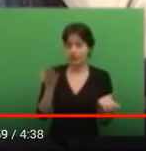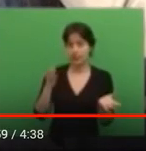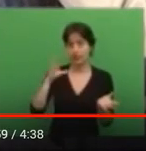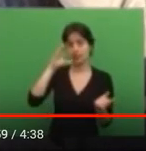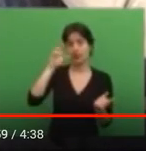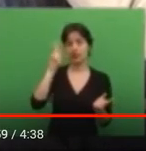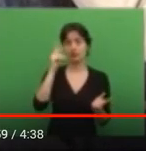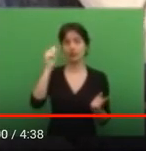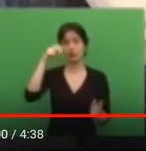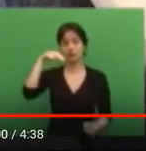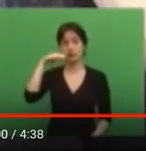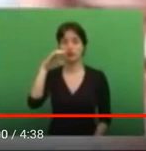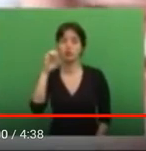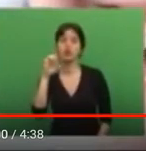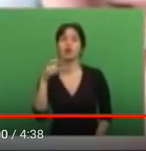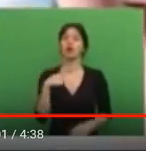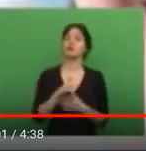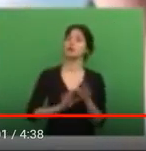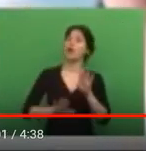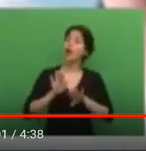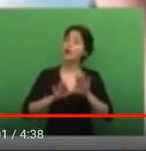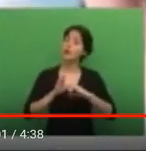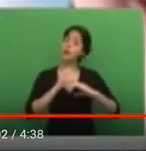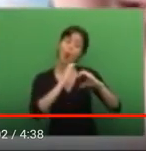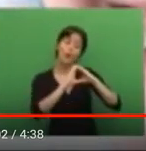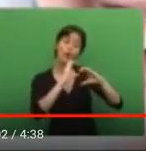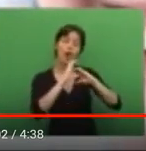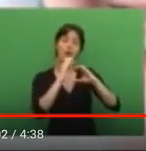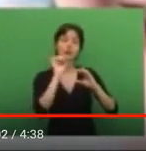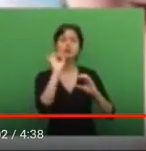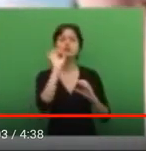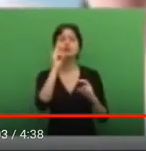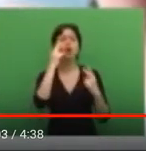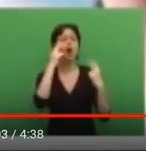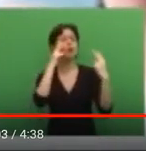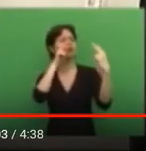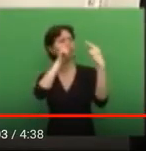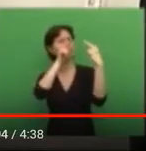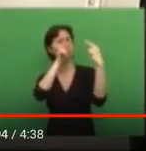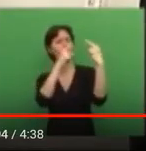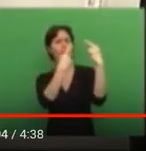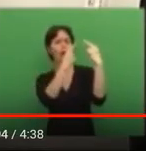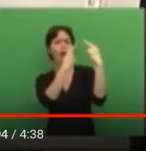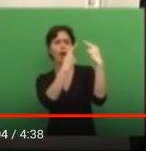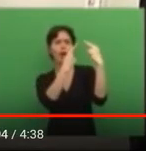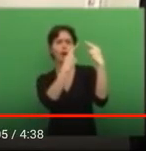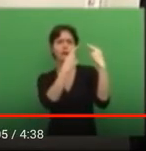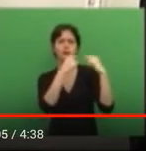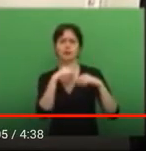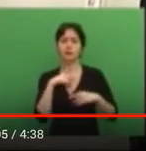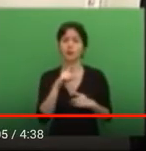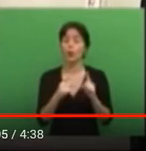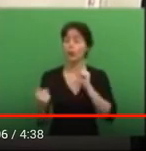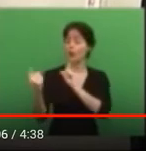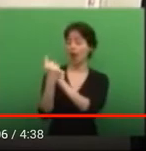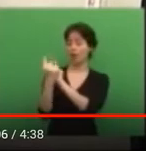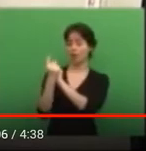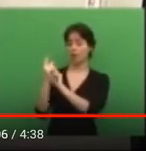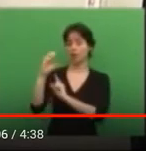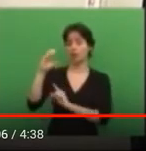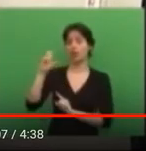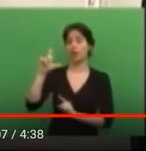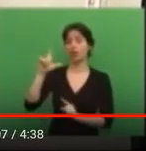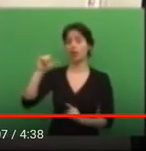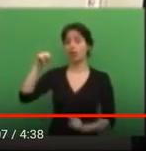mais do que podem expressar e geralmente se comunicam por meio do olhar. O objetivo do atendimento clínico é tentar